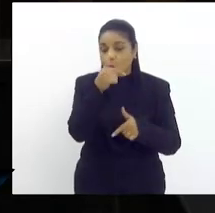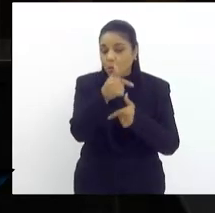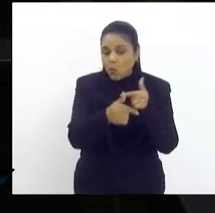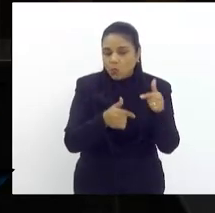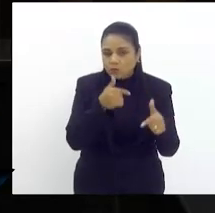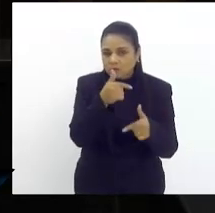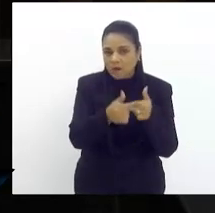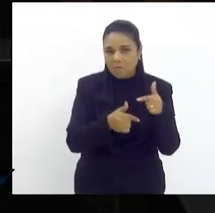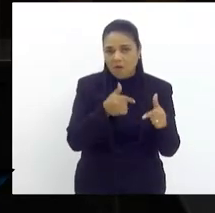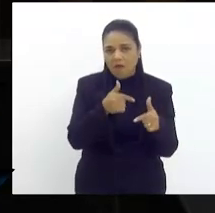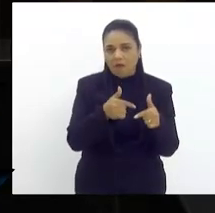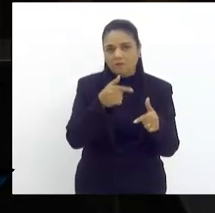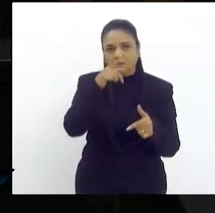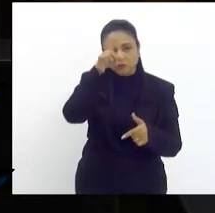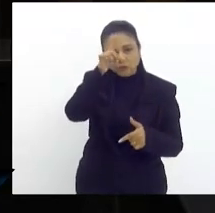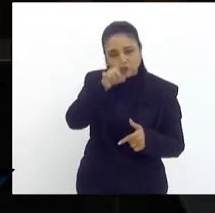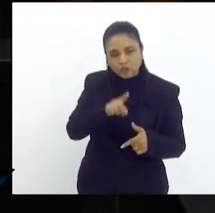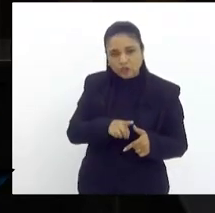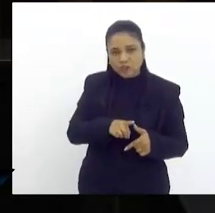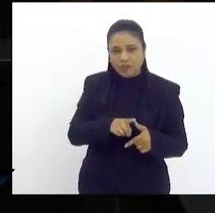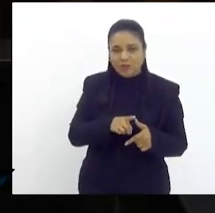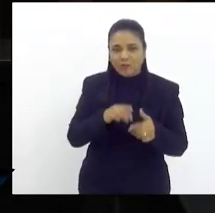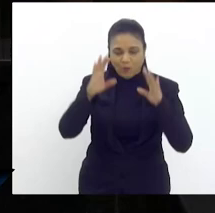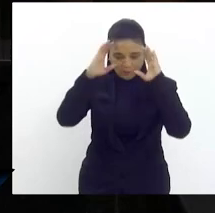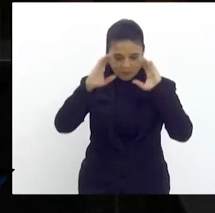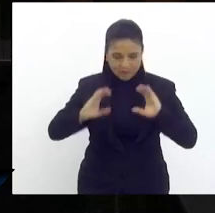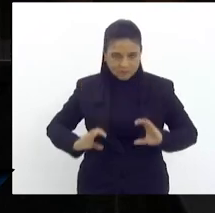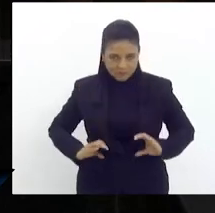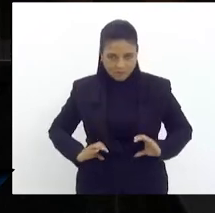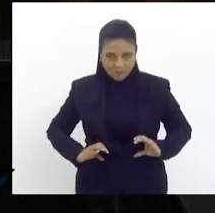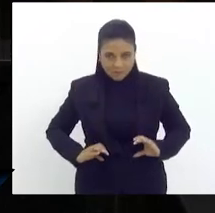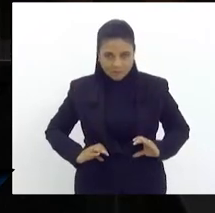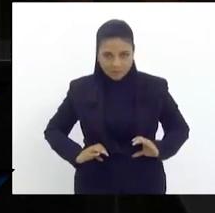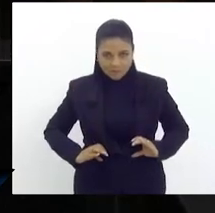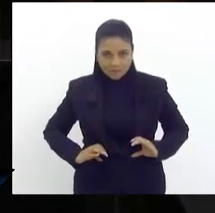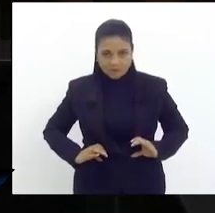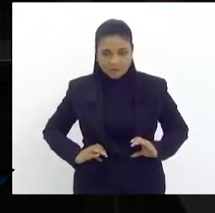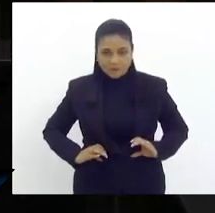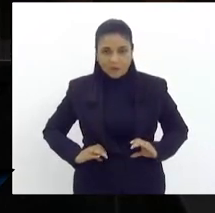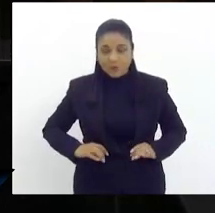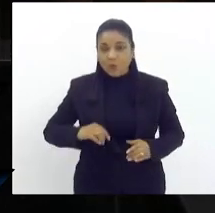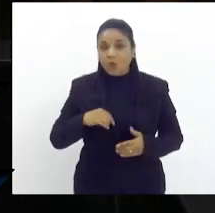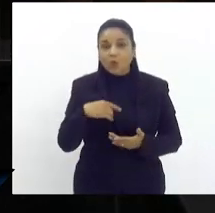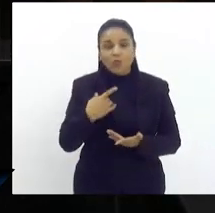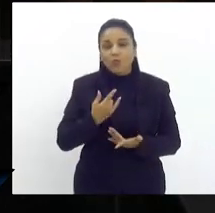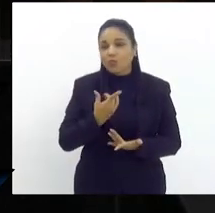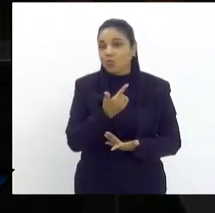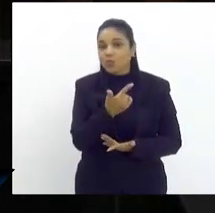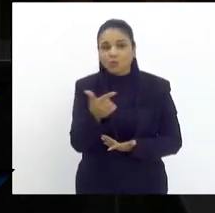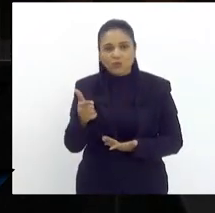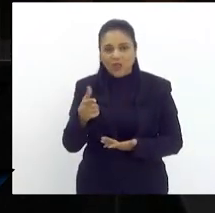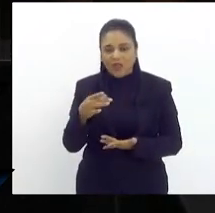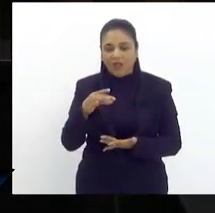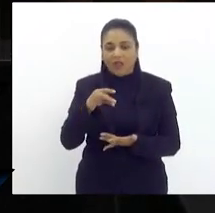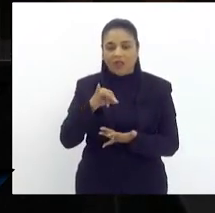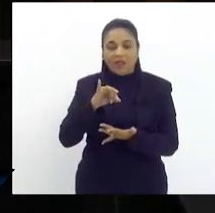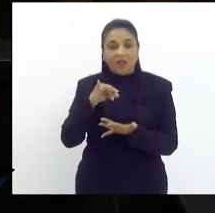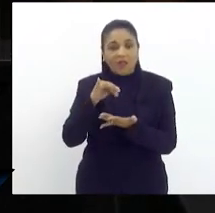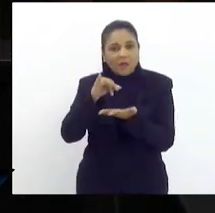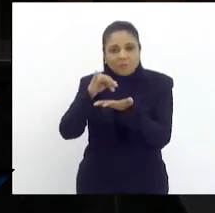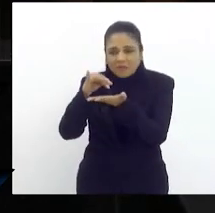e até porque se olha presidente não tem capital que não